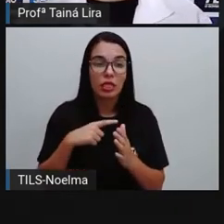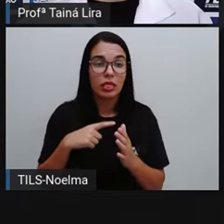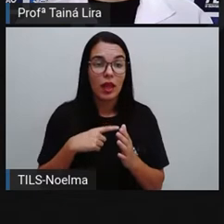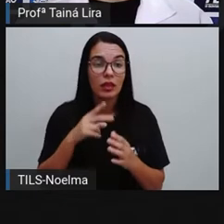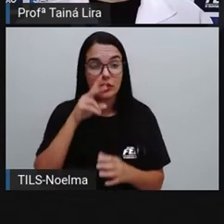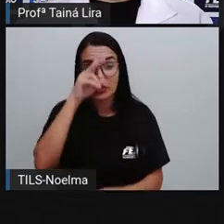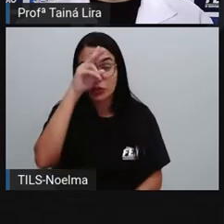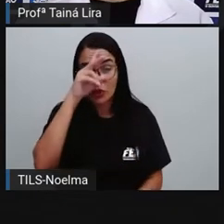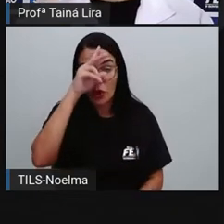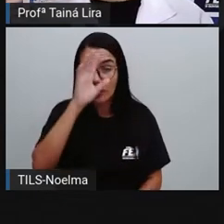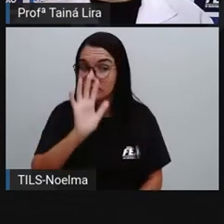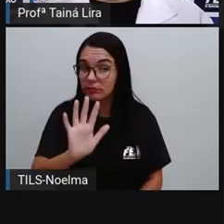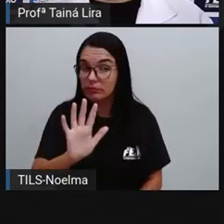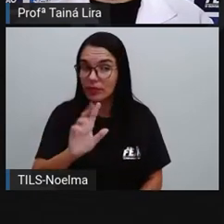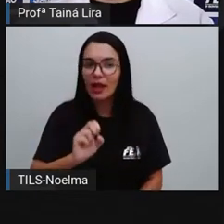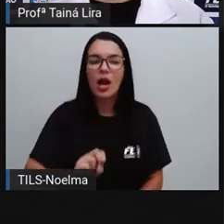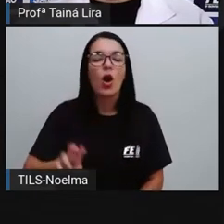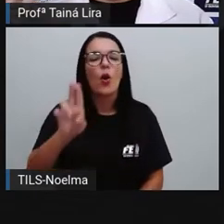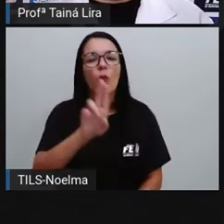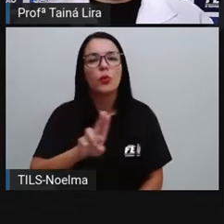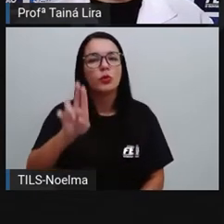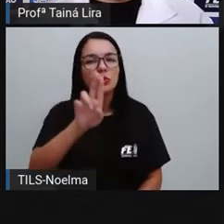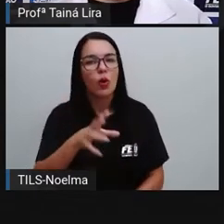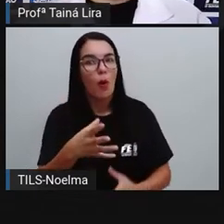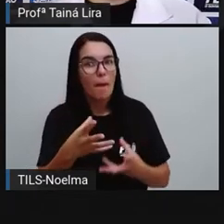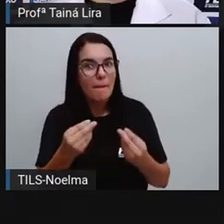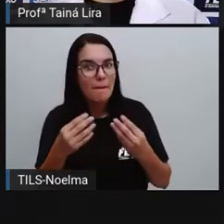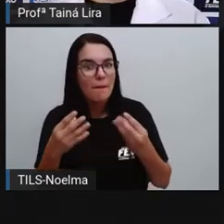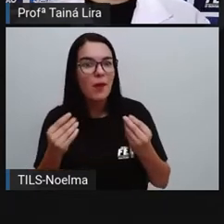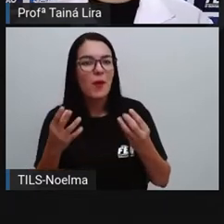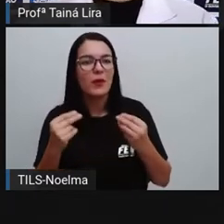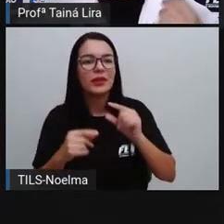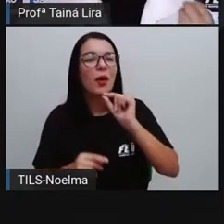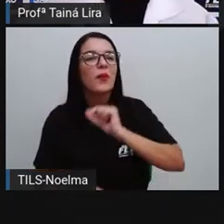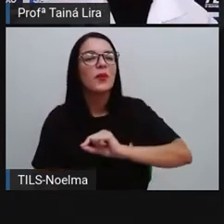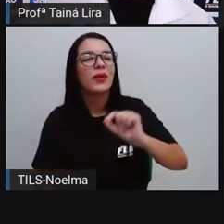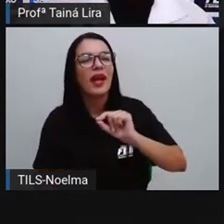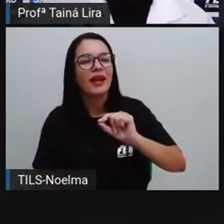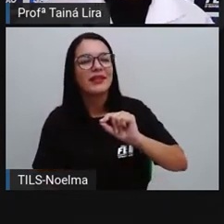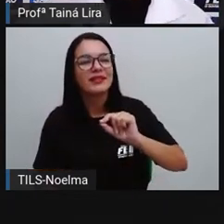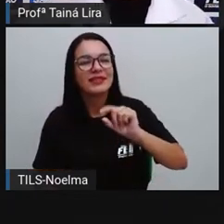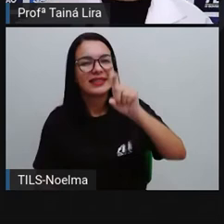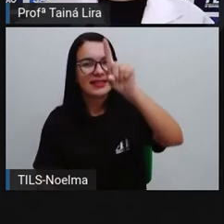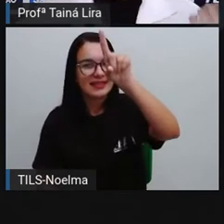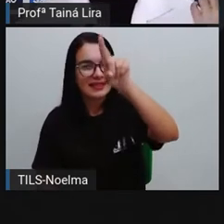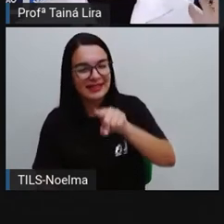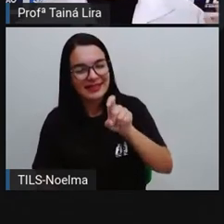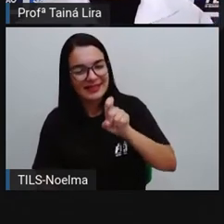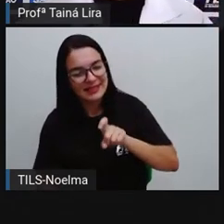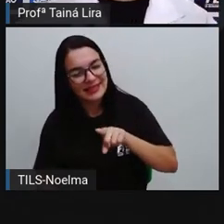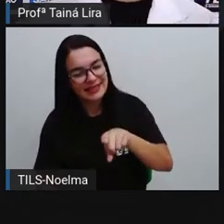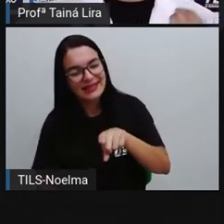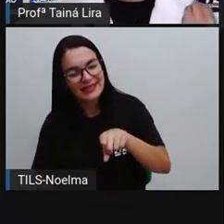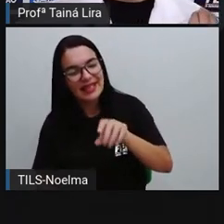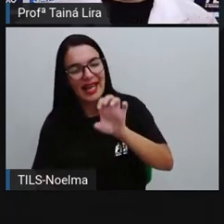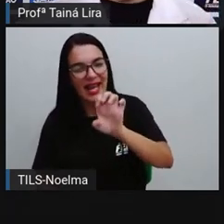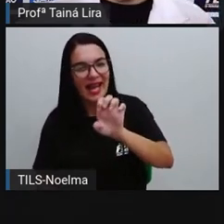exclamação, muita. A gente viu muitas vezes a exclamação aparecendo. A gente viu ali uma situação que a